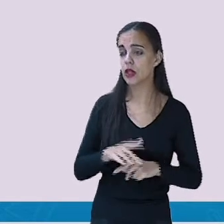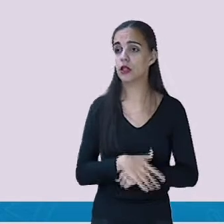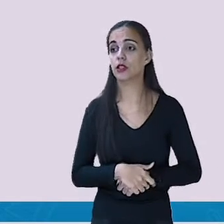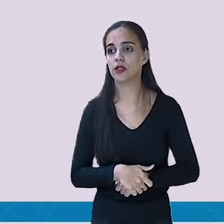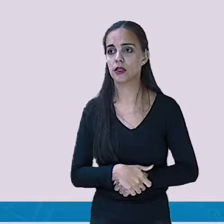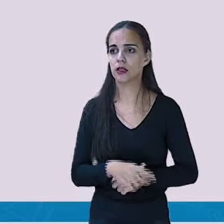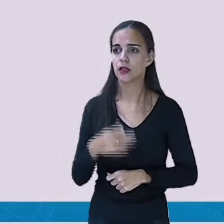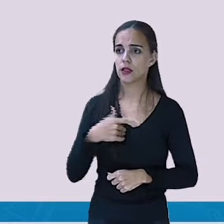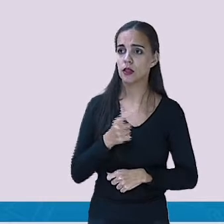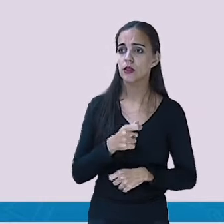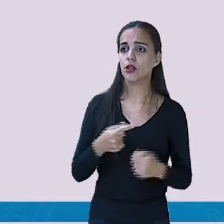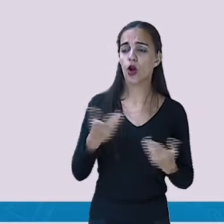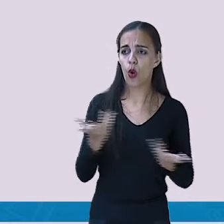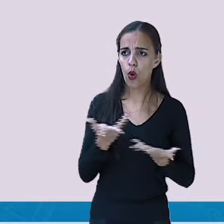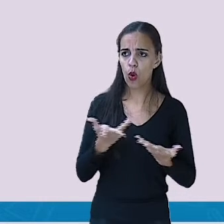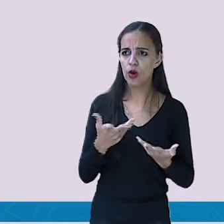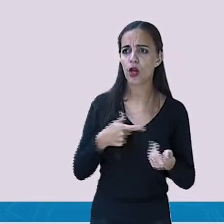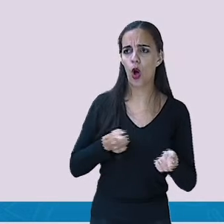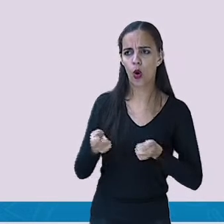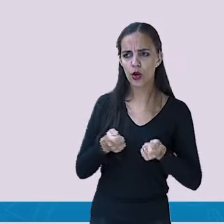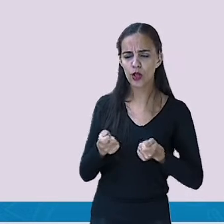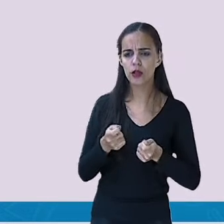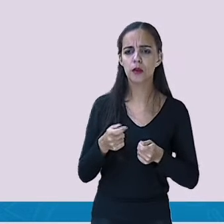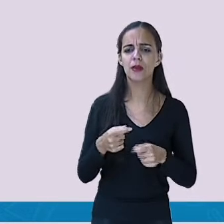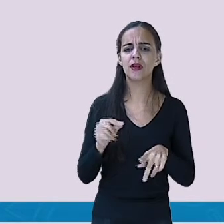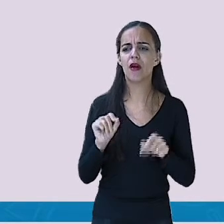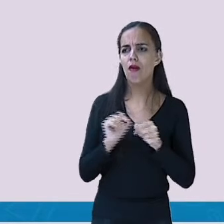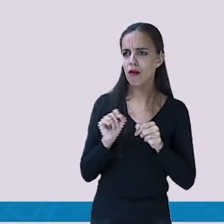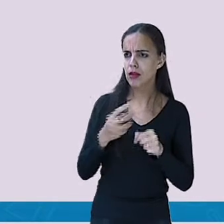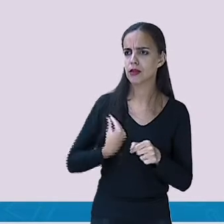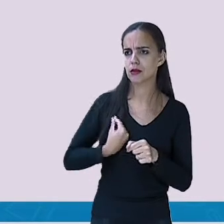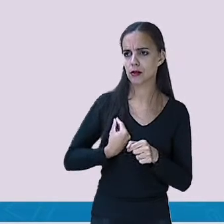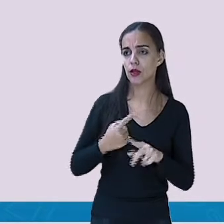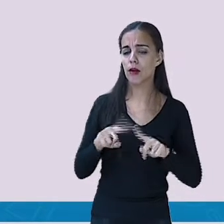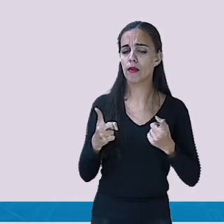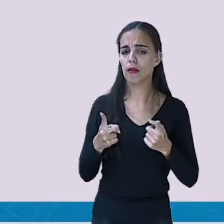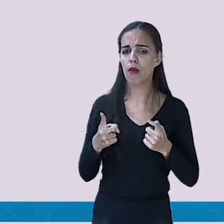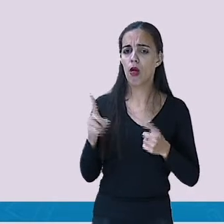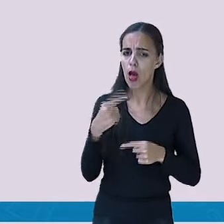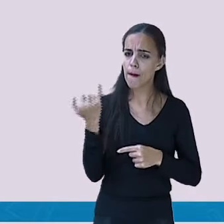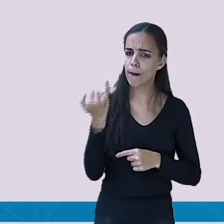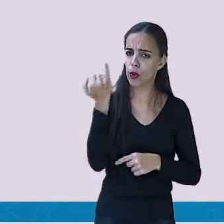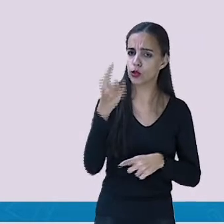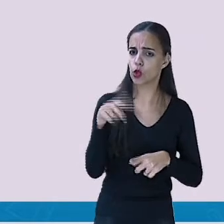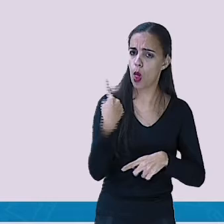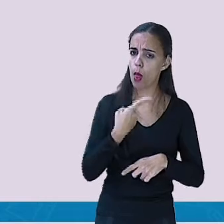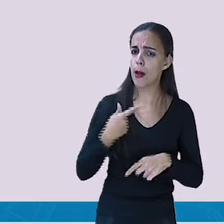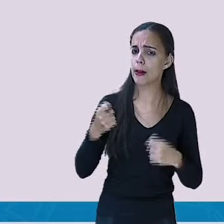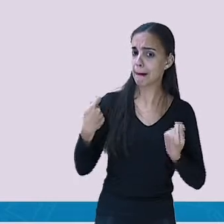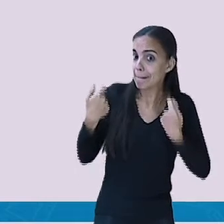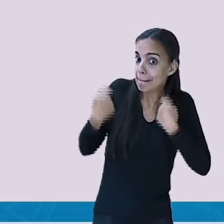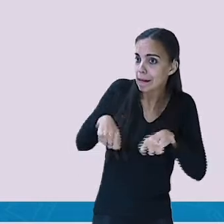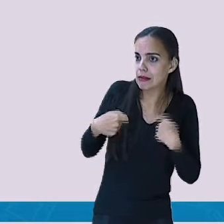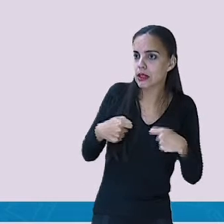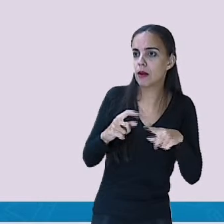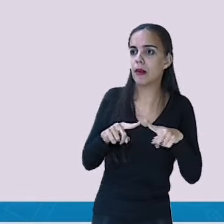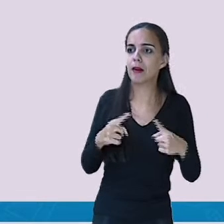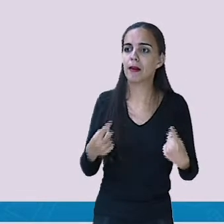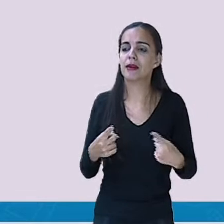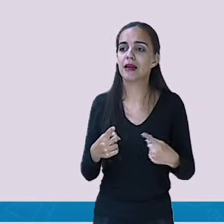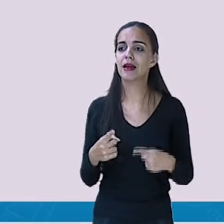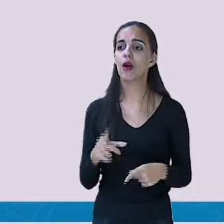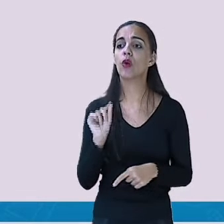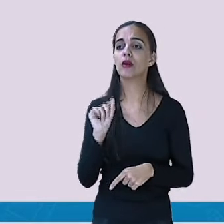A economia existe, ela importa, é necessário. Mas, para isso, eu